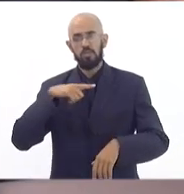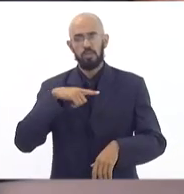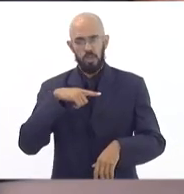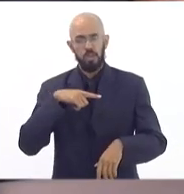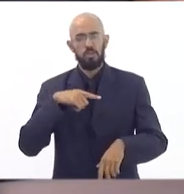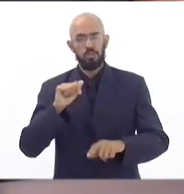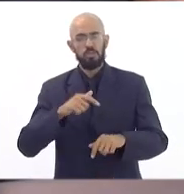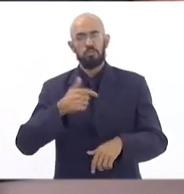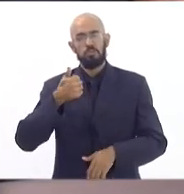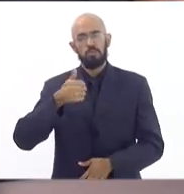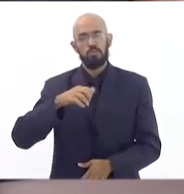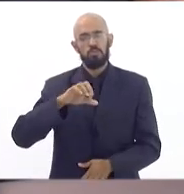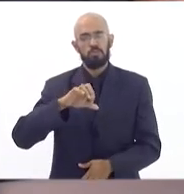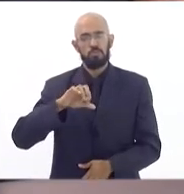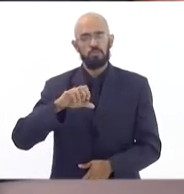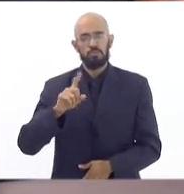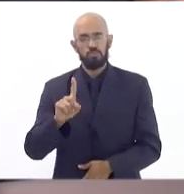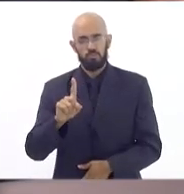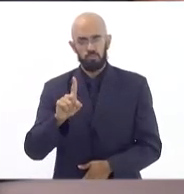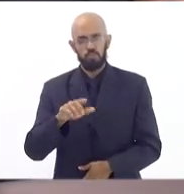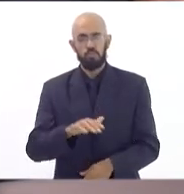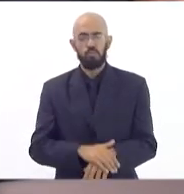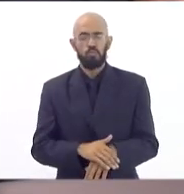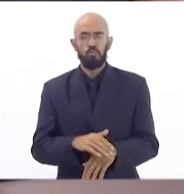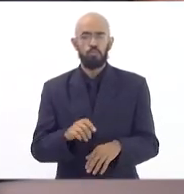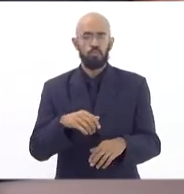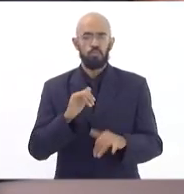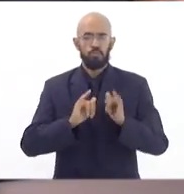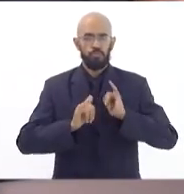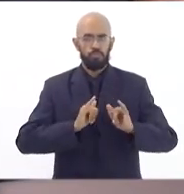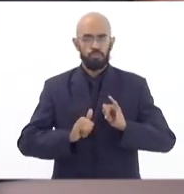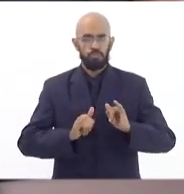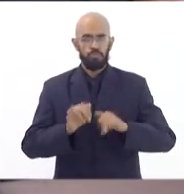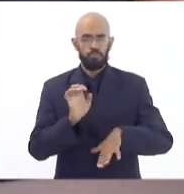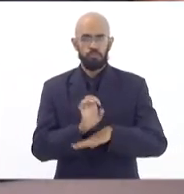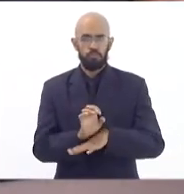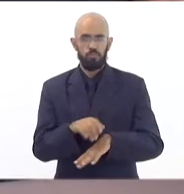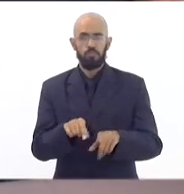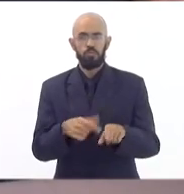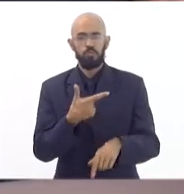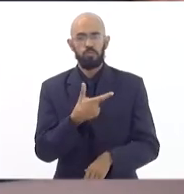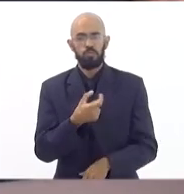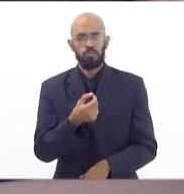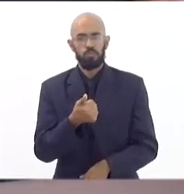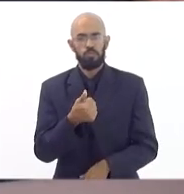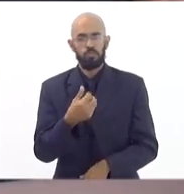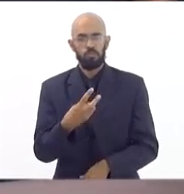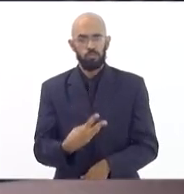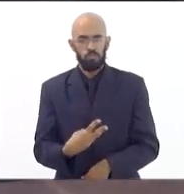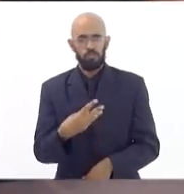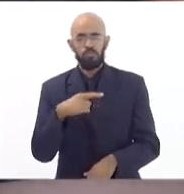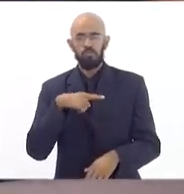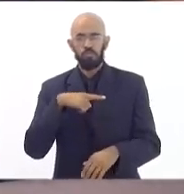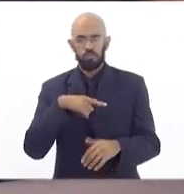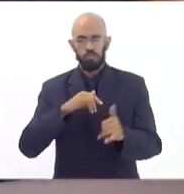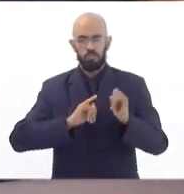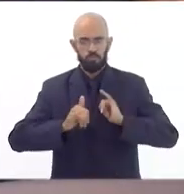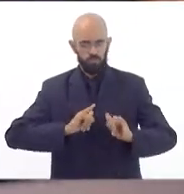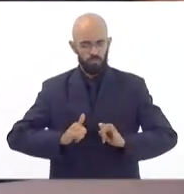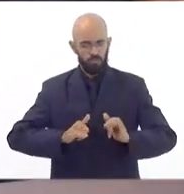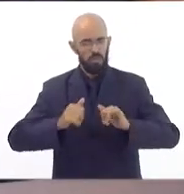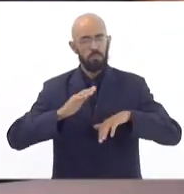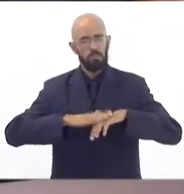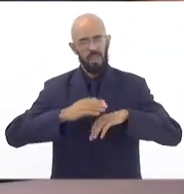fechados de 91 em diante né dados estaduais EA partir de 2013 a gente tem dado desmembrados E aí uma